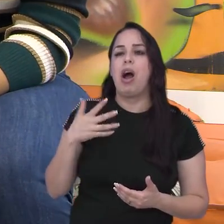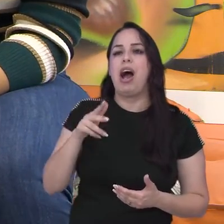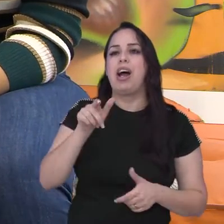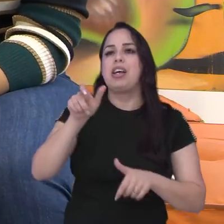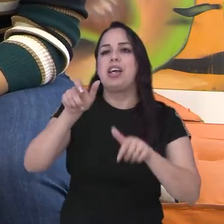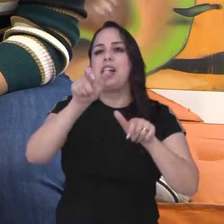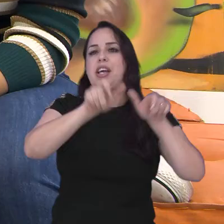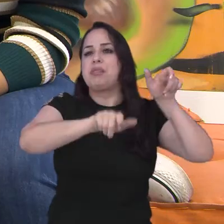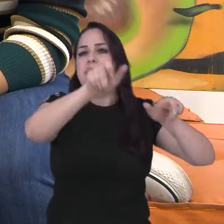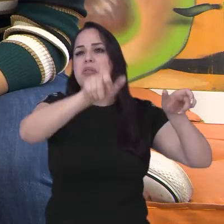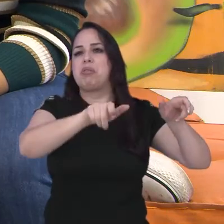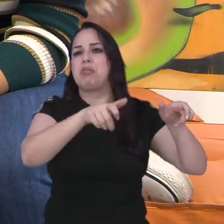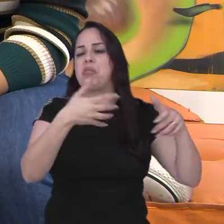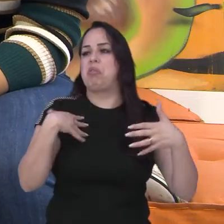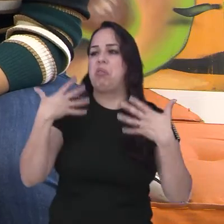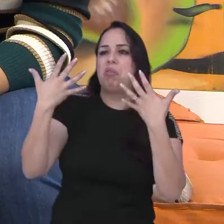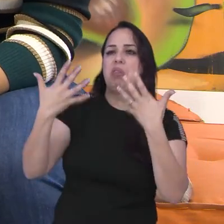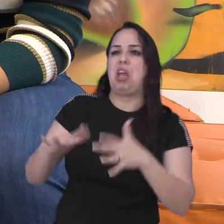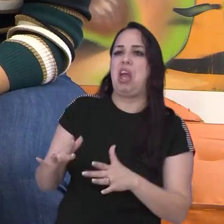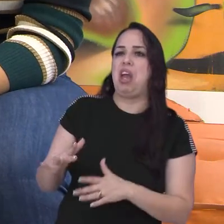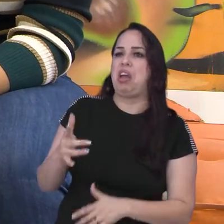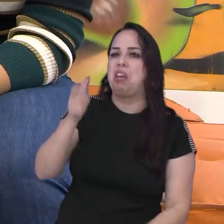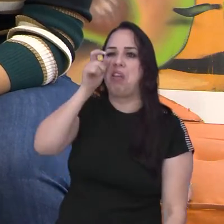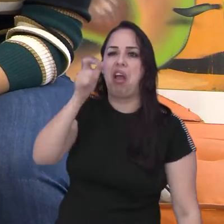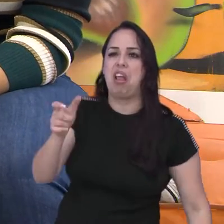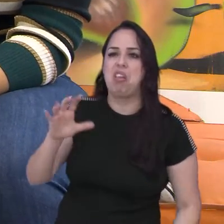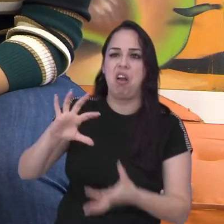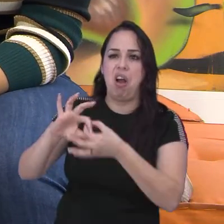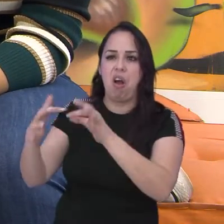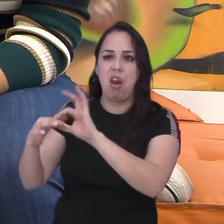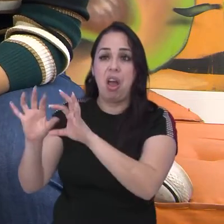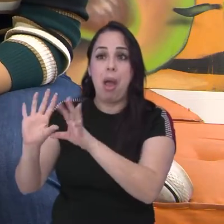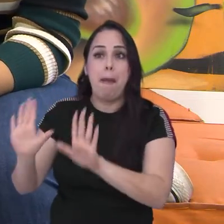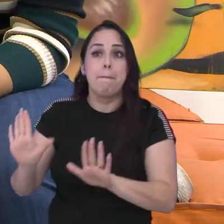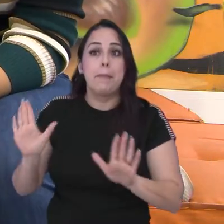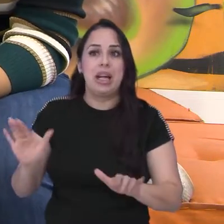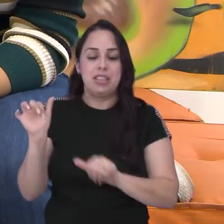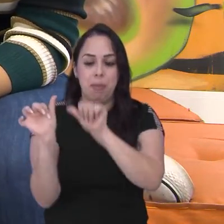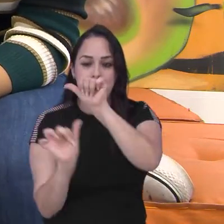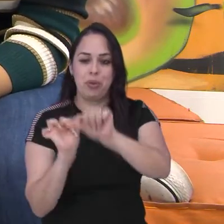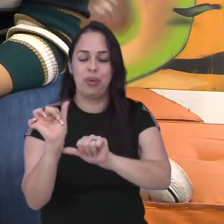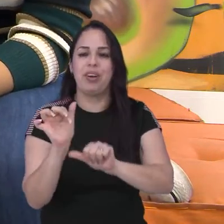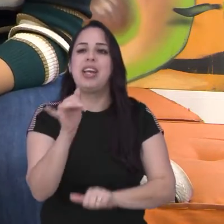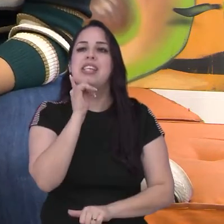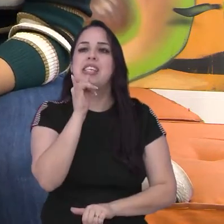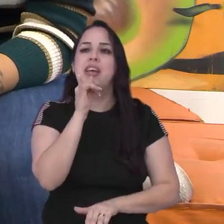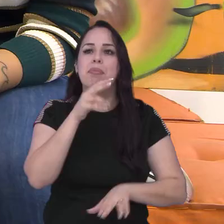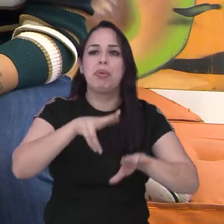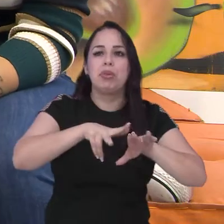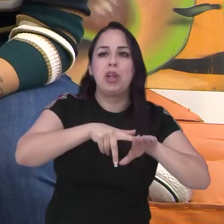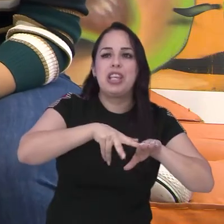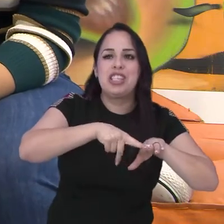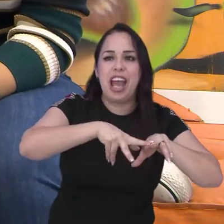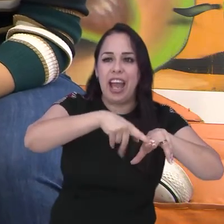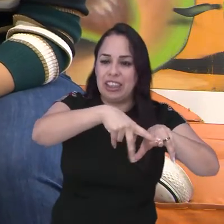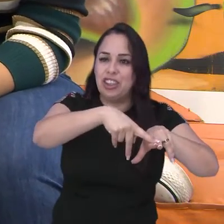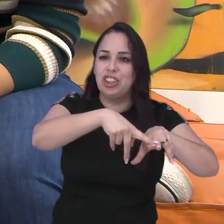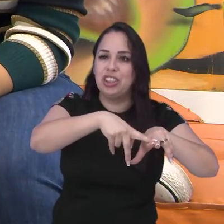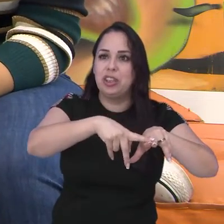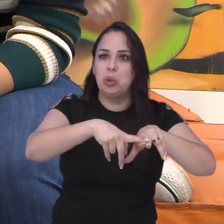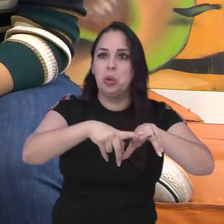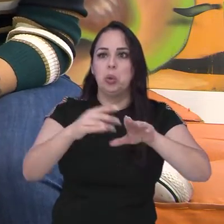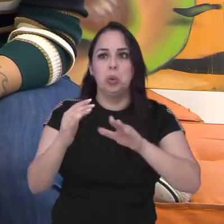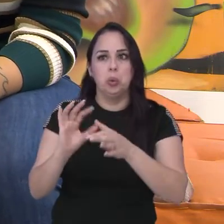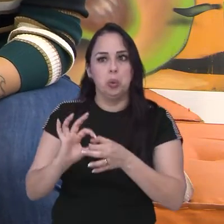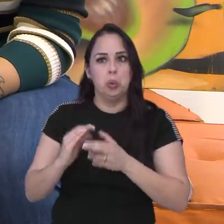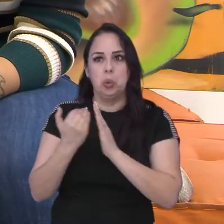Aí teve que levar as modalidades. E olha que você citou o skate, São José se revelou, assim, Sim, cresceu pra caramba no skate. Quem sabe no breaking agora, né? Sim,